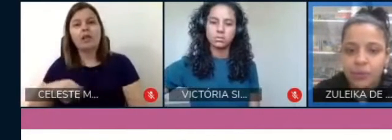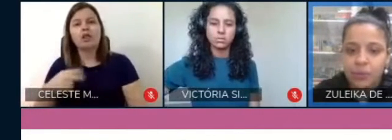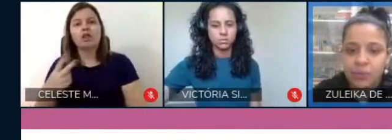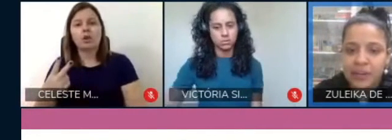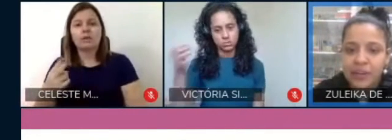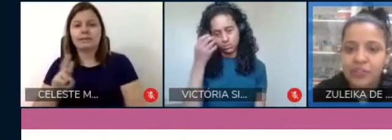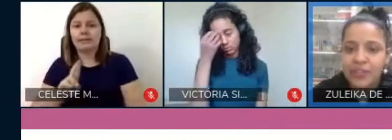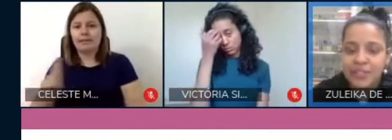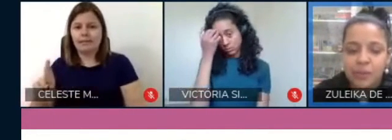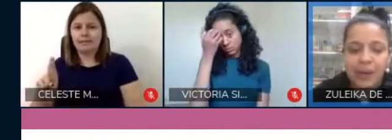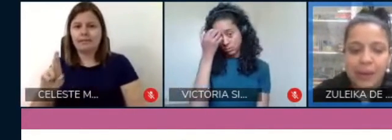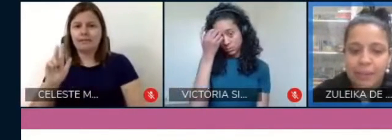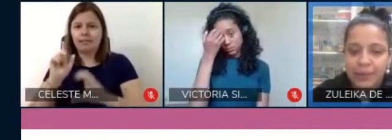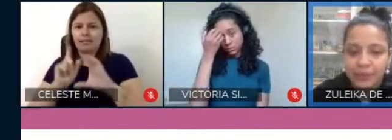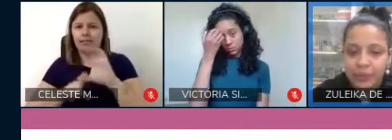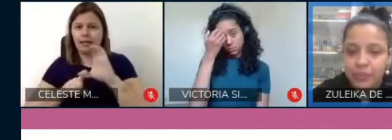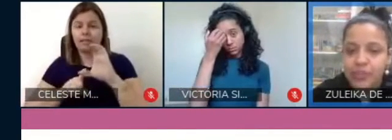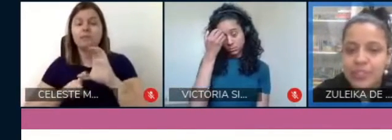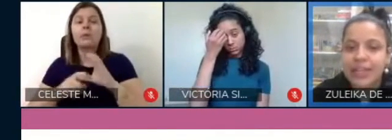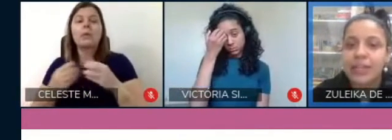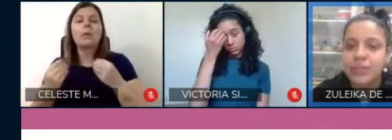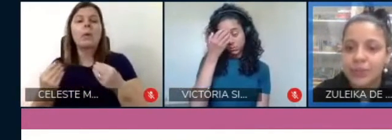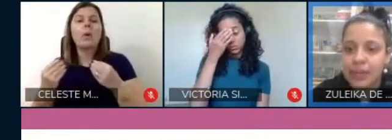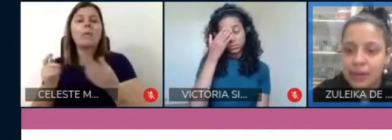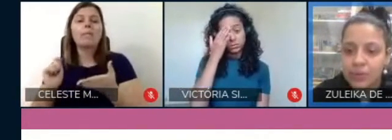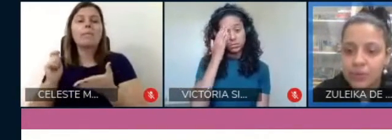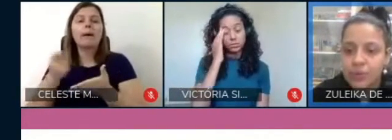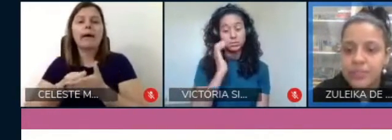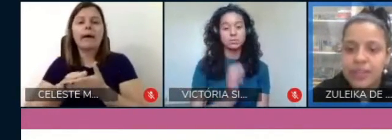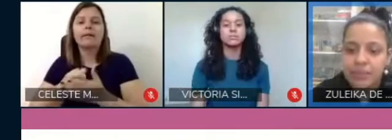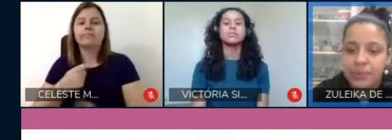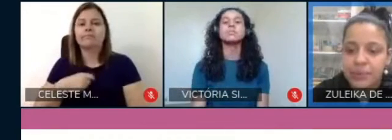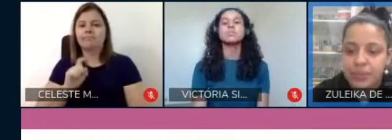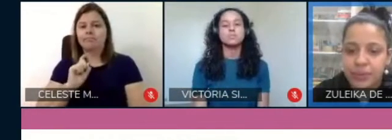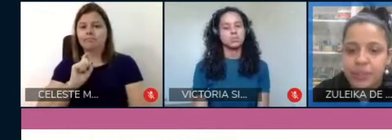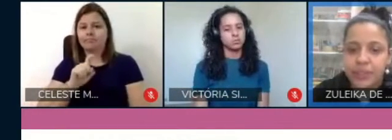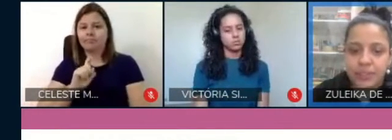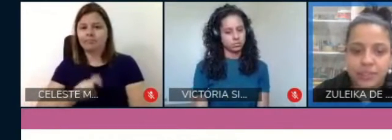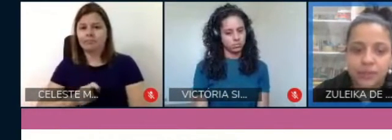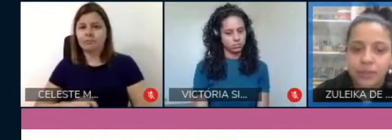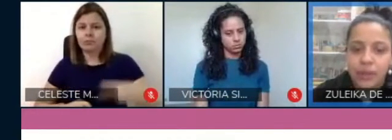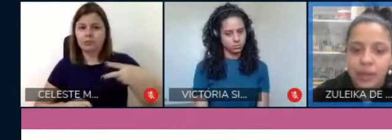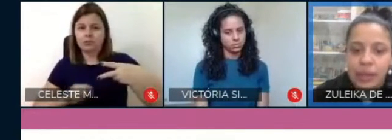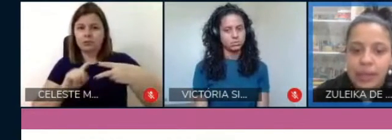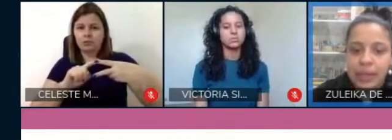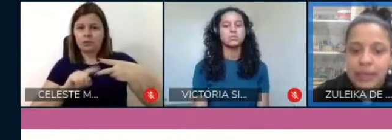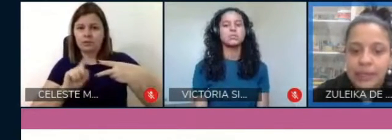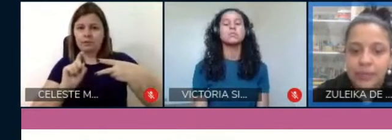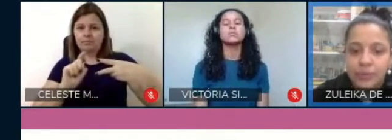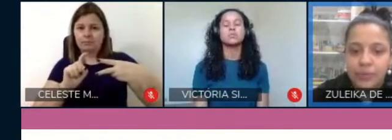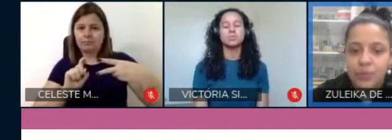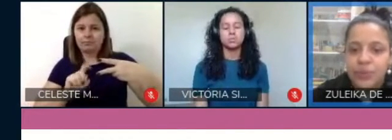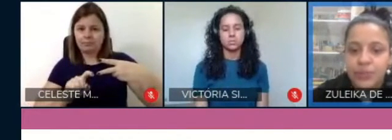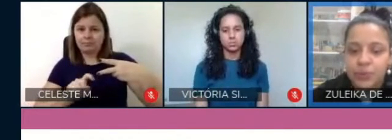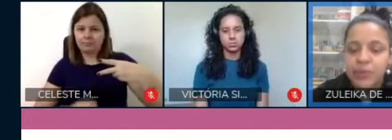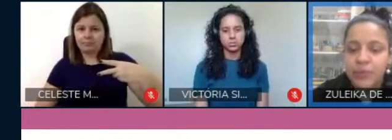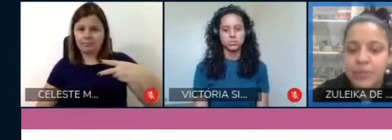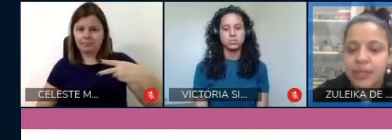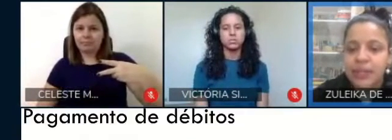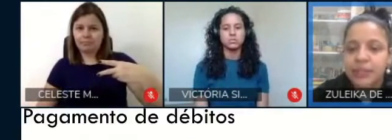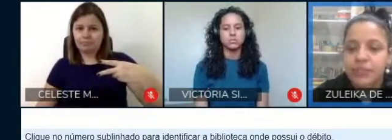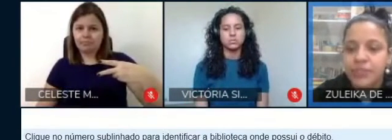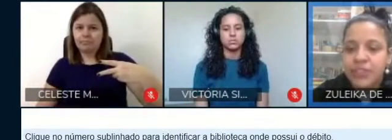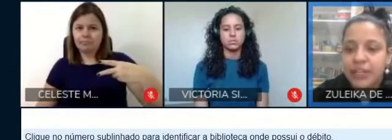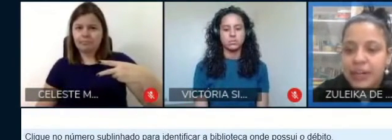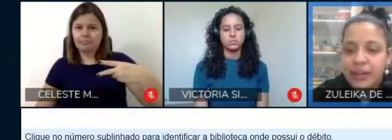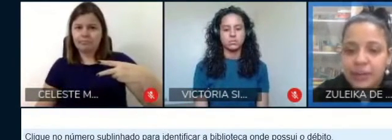né? Então, para eu fazer o pagamento, eu vou selecionar os 2 débitos em questão, ali, os 2